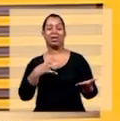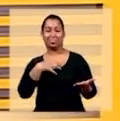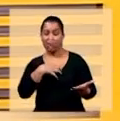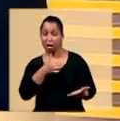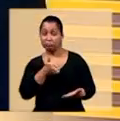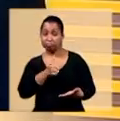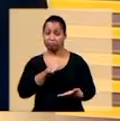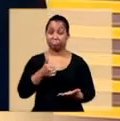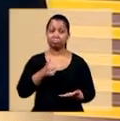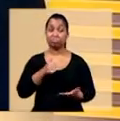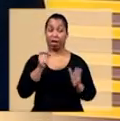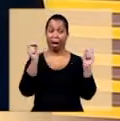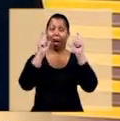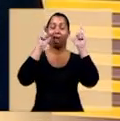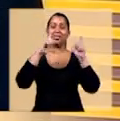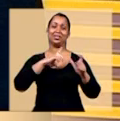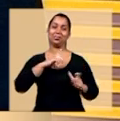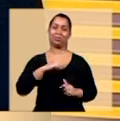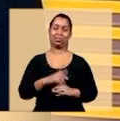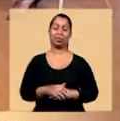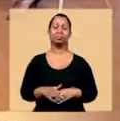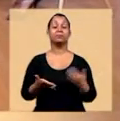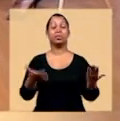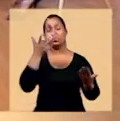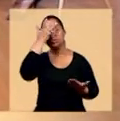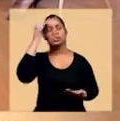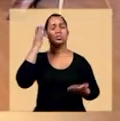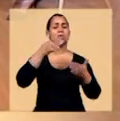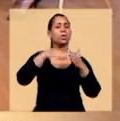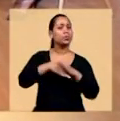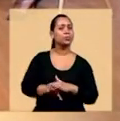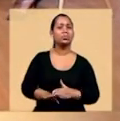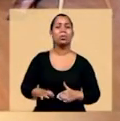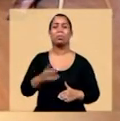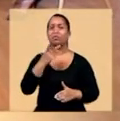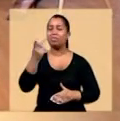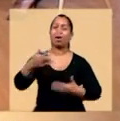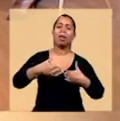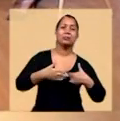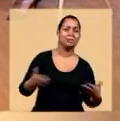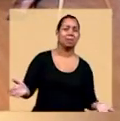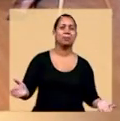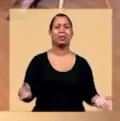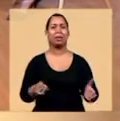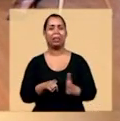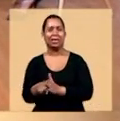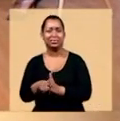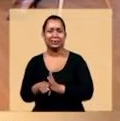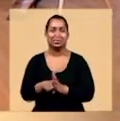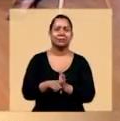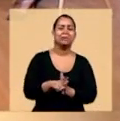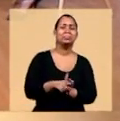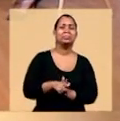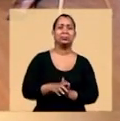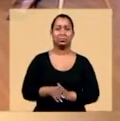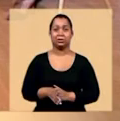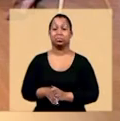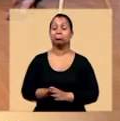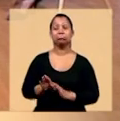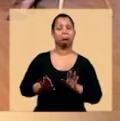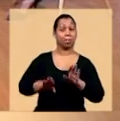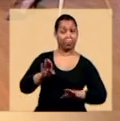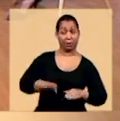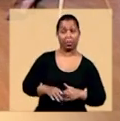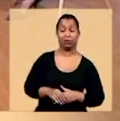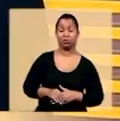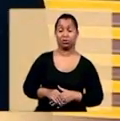mundo né? atento aqui, todo mundo atento a isso. Ô Ingrid, e as pessoas costumam falar, se abrir realmente nessas pesquisas de clima organizacional?